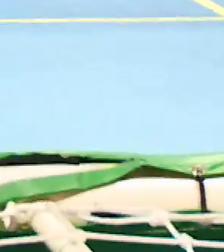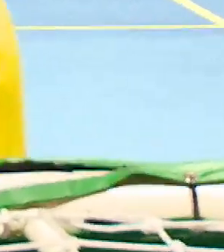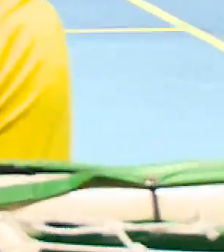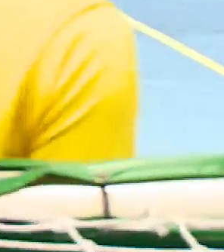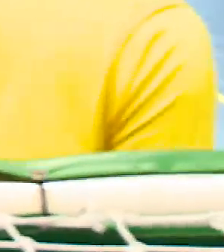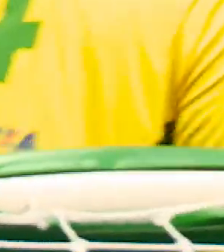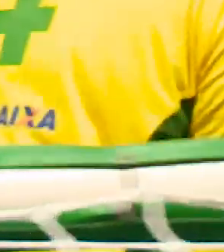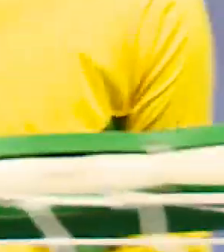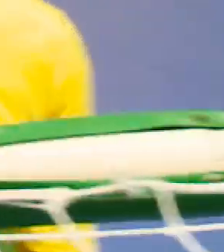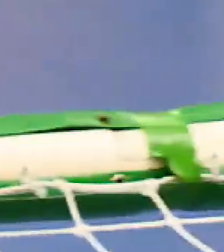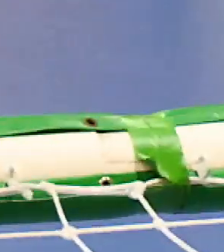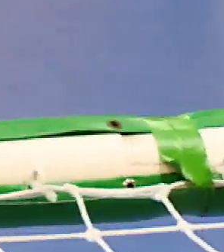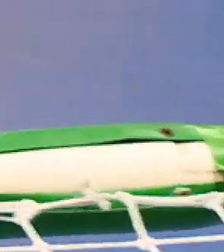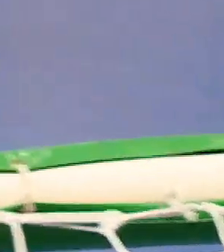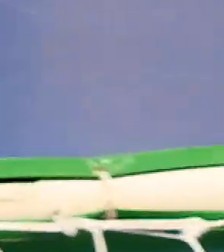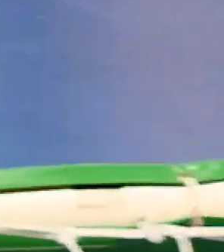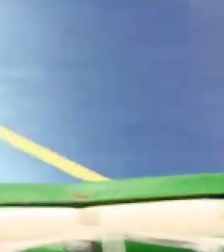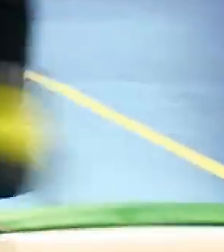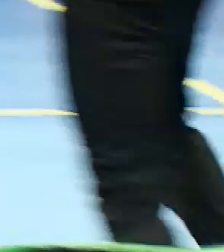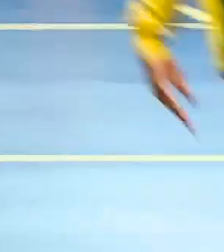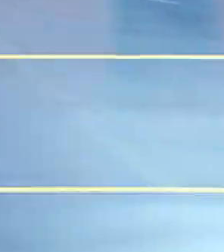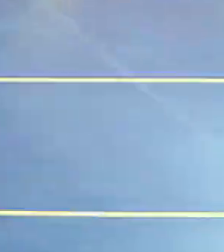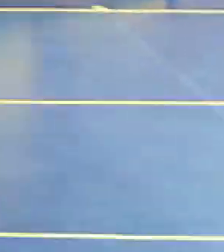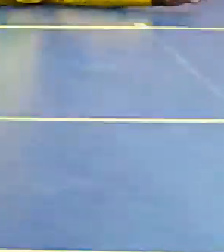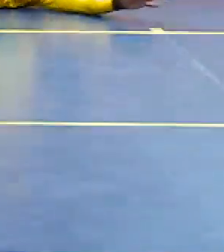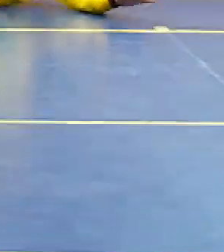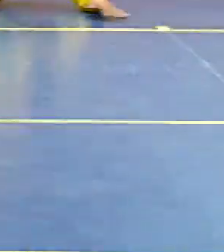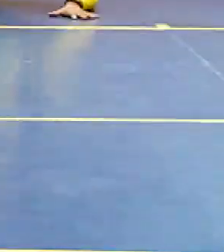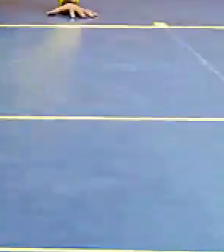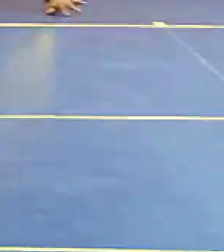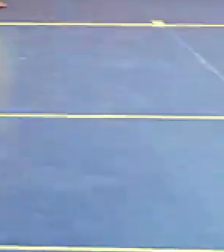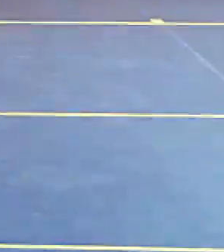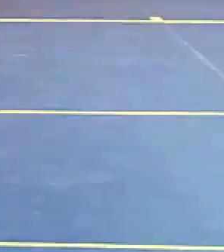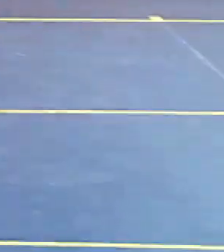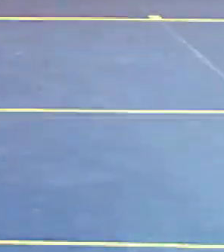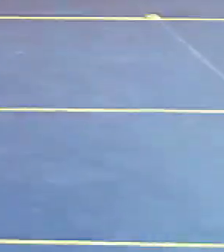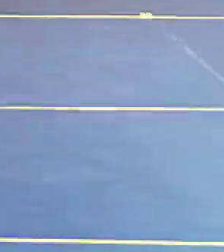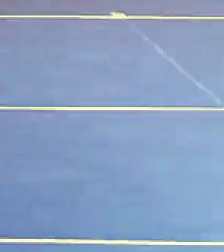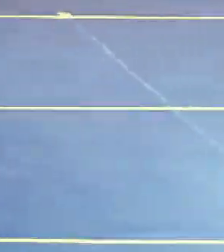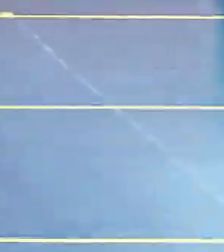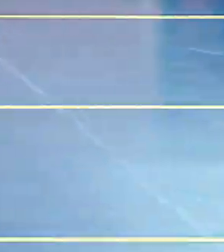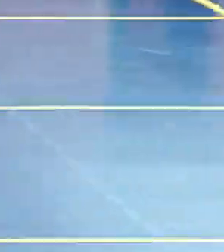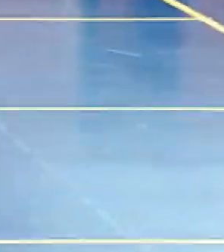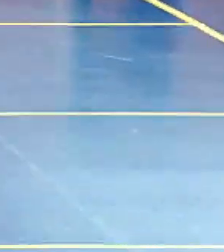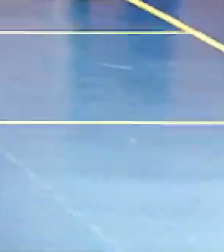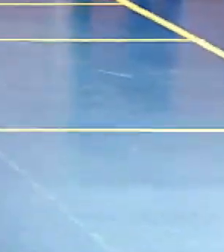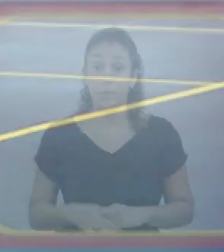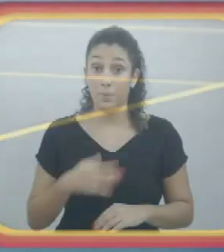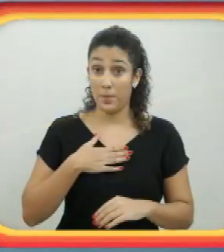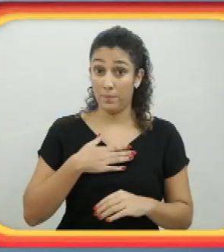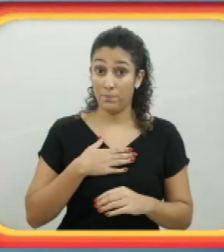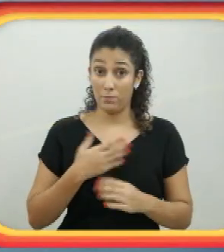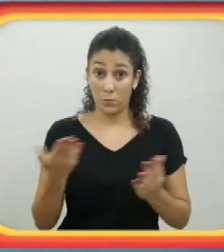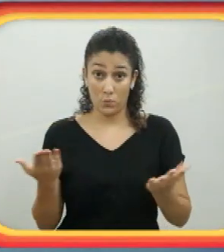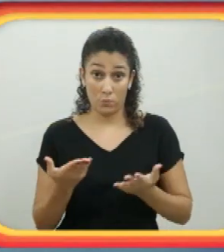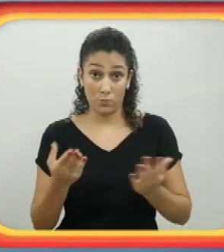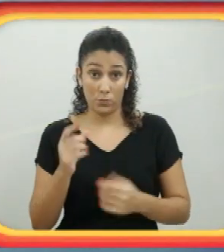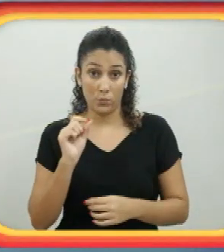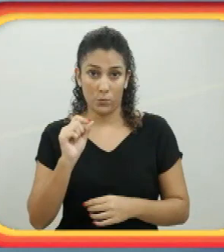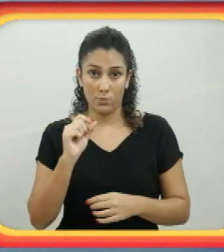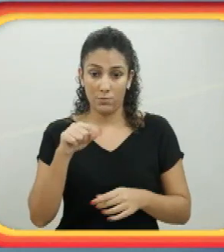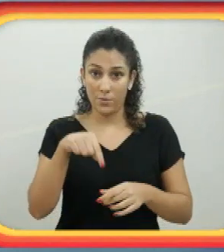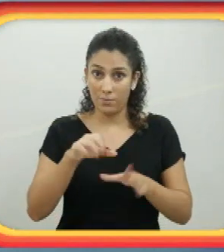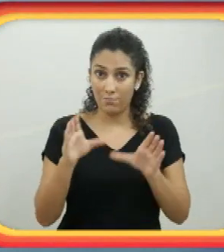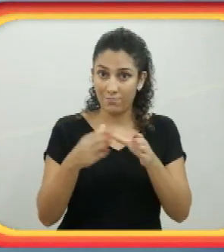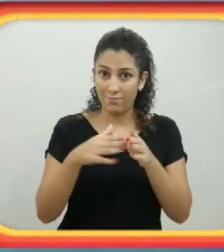país. Leomon gira o corpo e joga a bola na direção de 3 jogadores deitados, em frente ao gol adversário. Para mim, hoje,